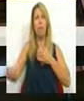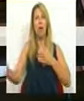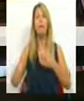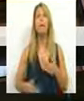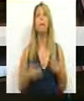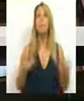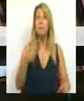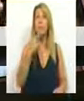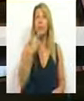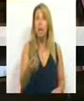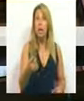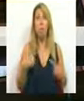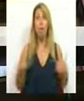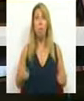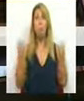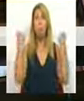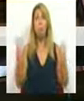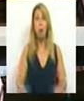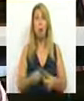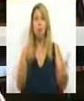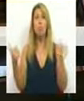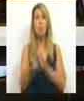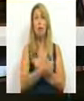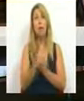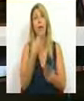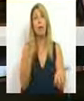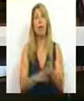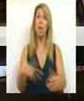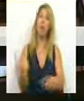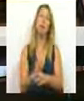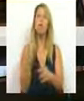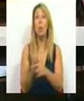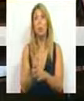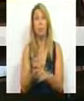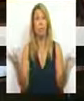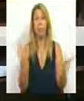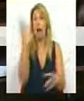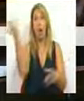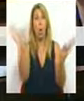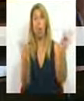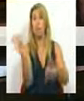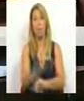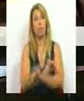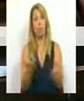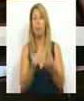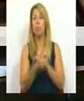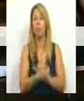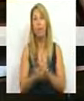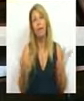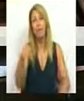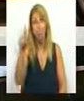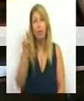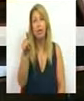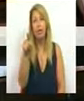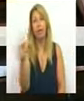declarou-se imponente em mudar a realidade das coisas e o curso dos acontecimentos. E o Bloco está mais ou menos na mesma